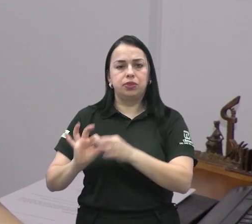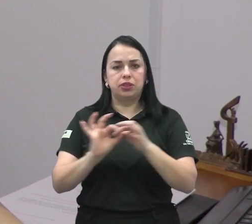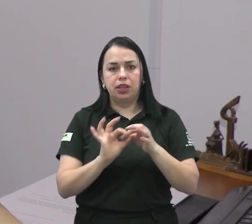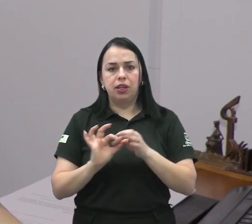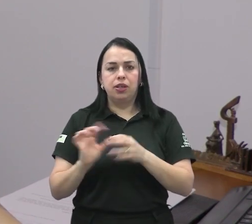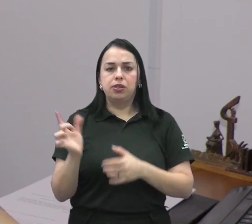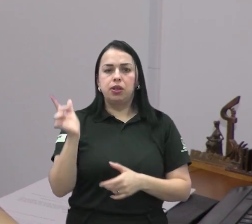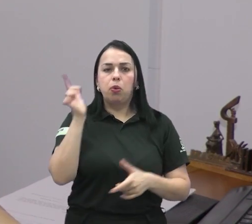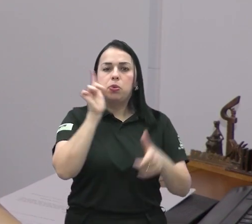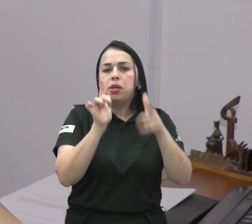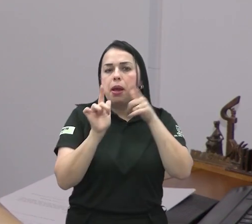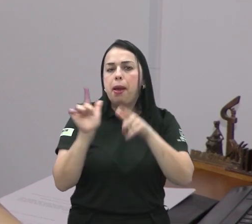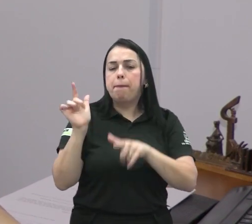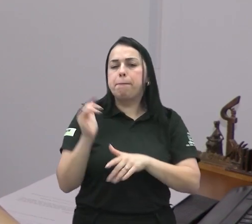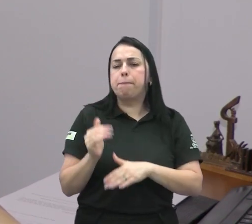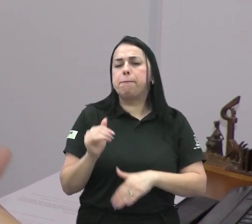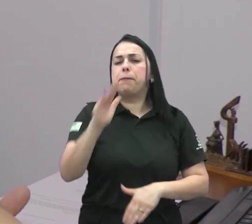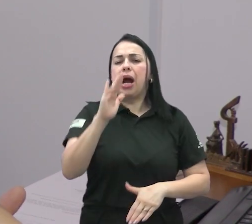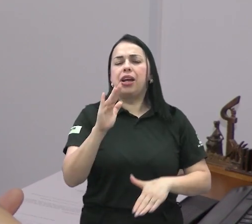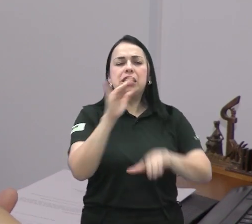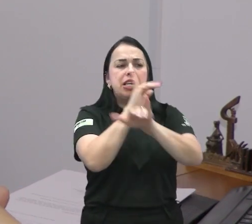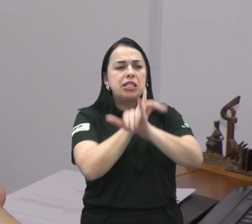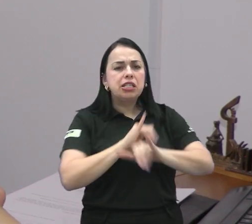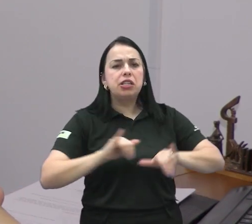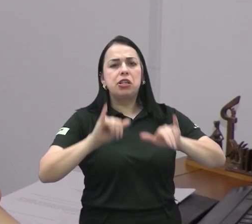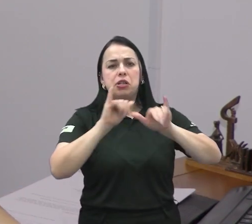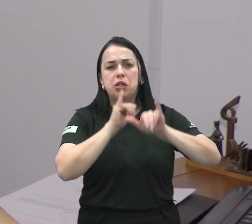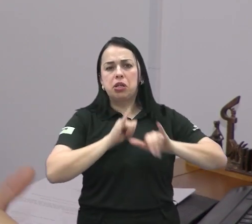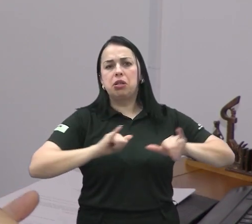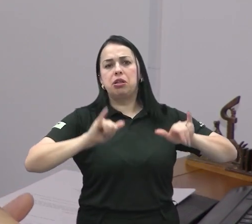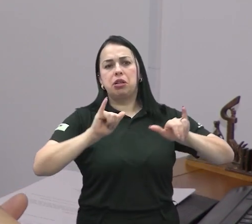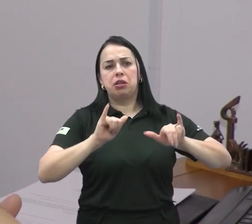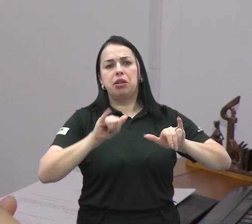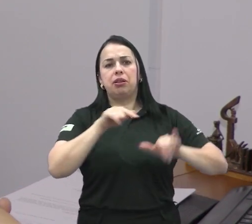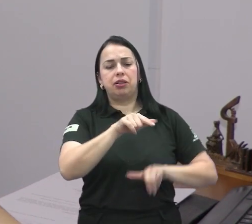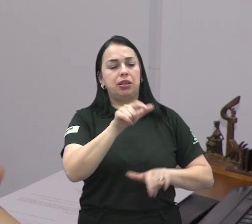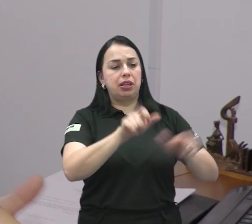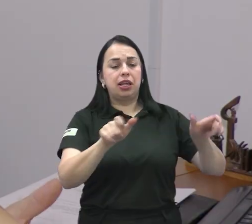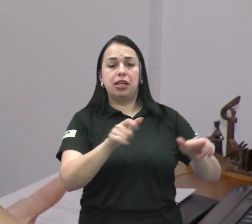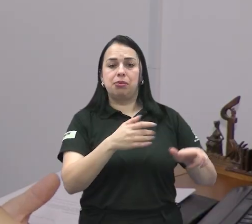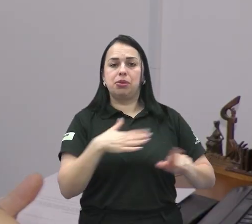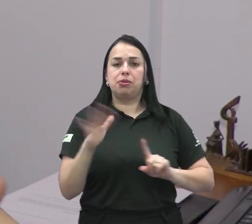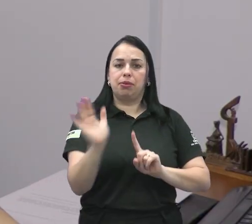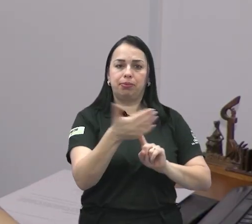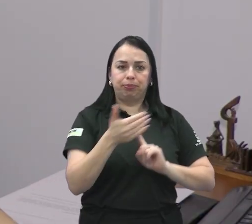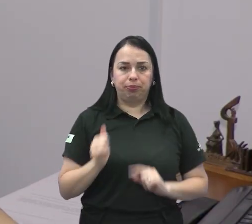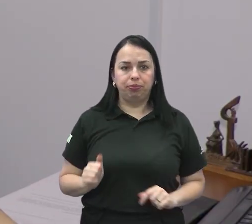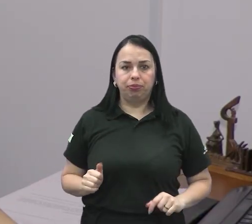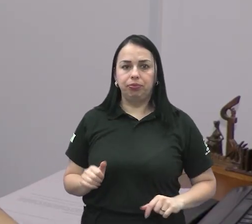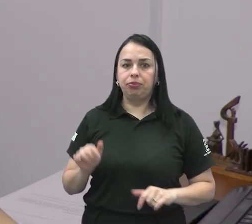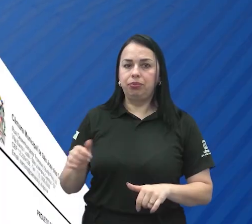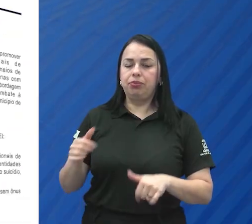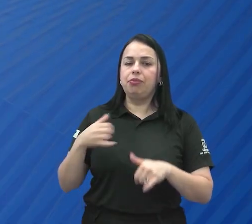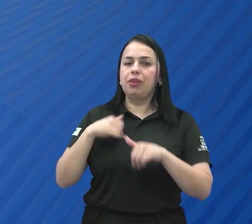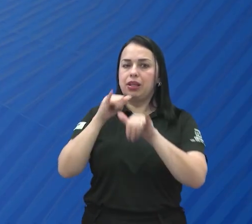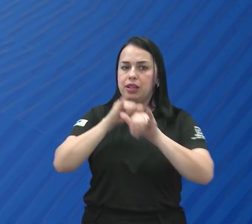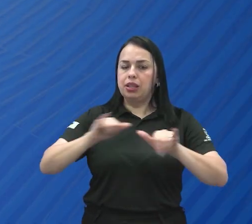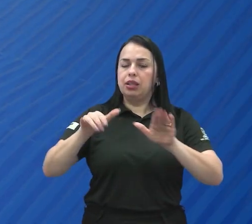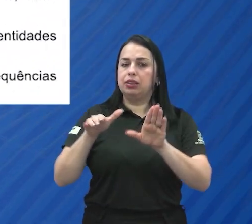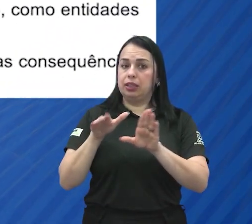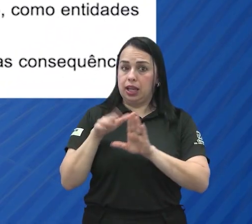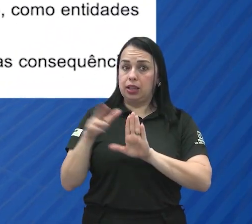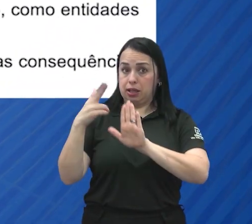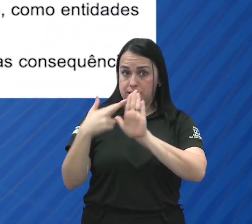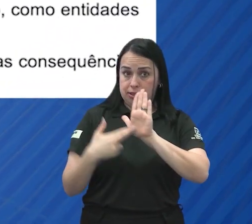poder público, para que se tenha mais campanhas, né, de proteção à vida. As